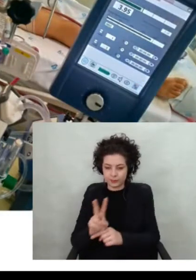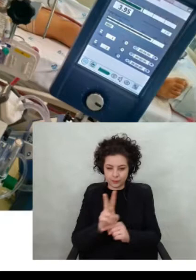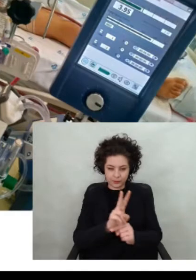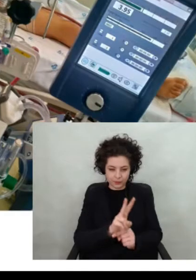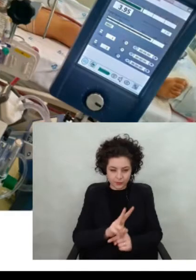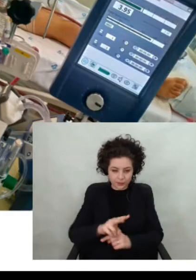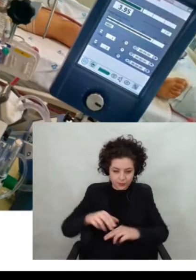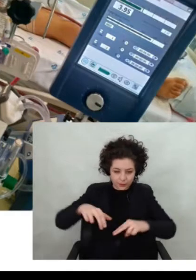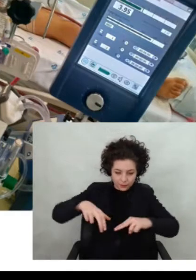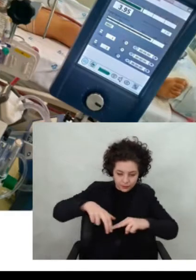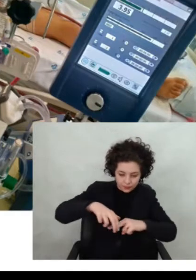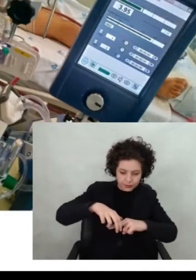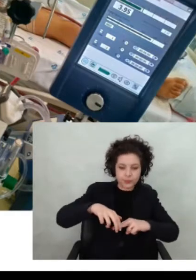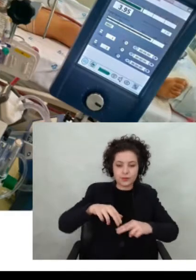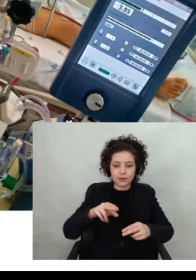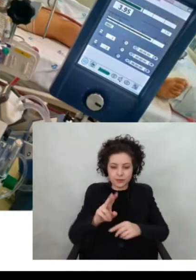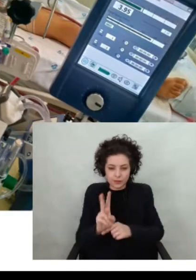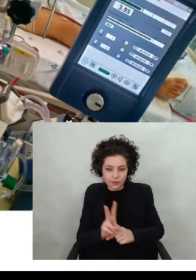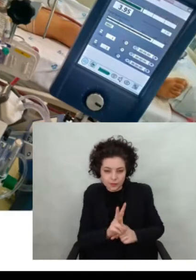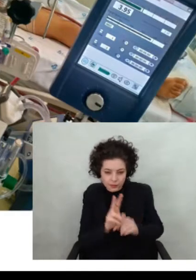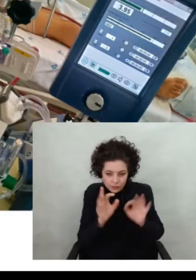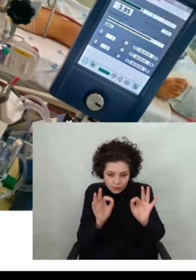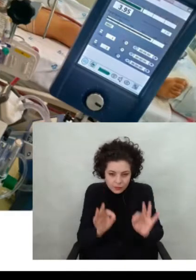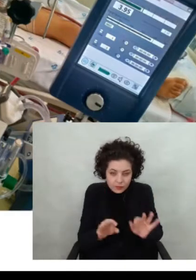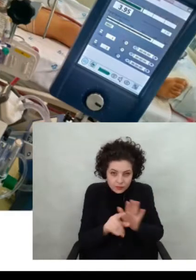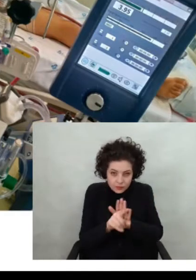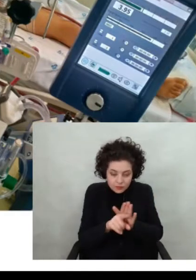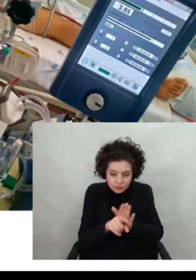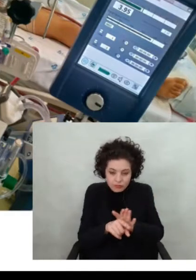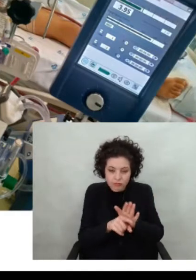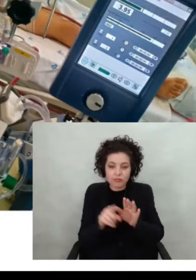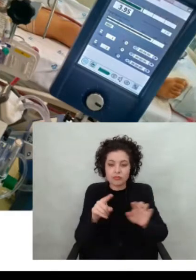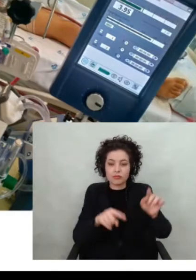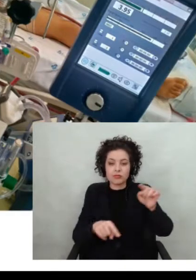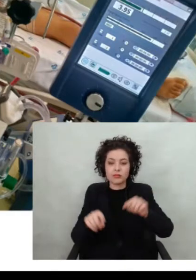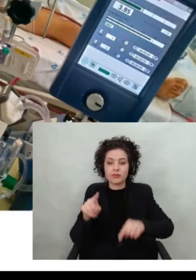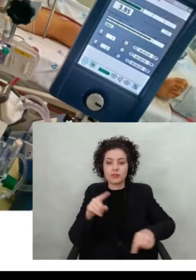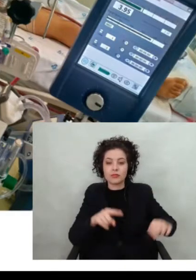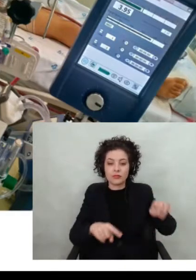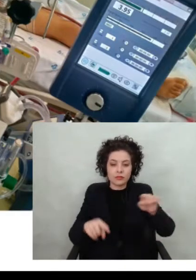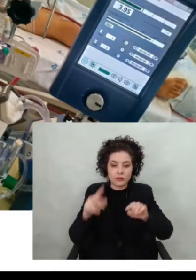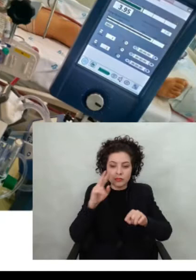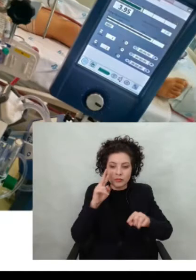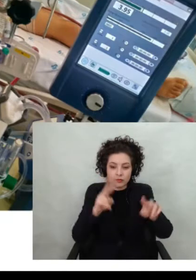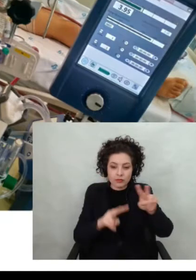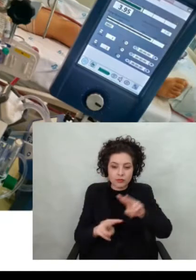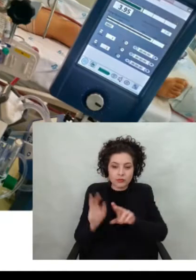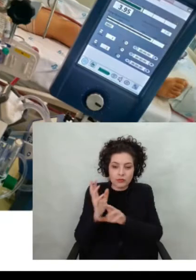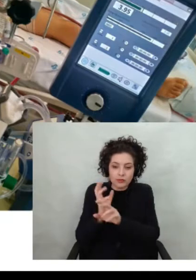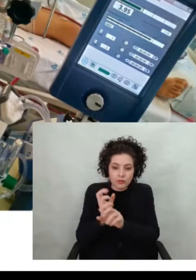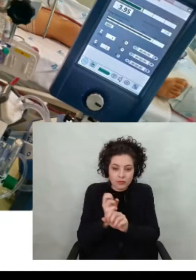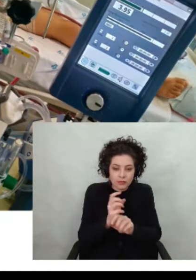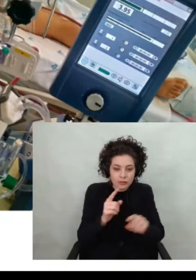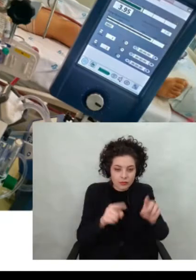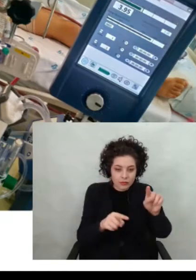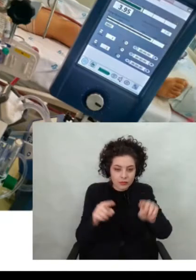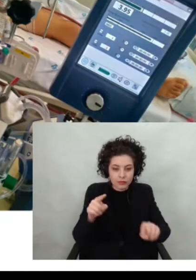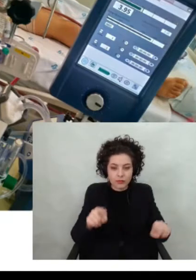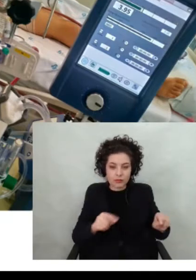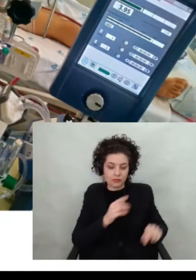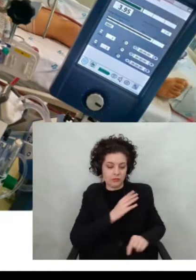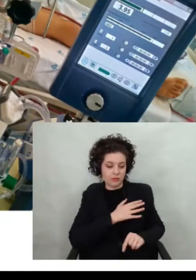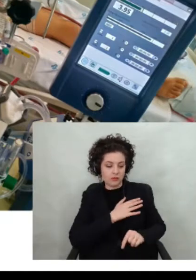invasiva, mais fidedigna. Isso aqui, por exemplo, é um aparelho de EV1000 que permite calcular e medir o débito cardíaco,